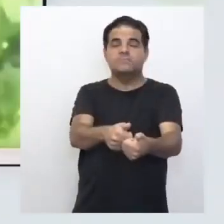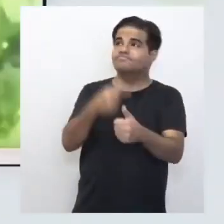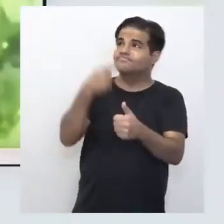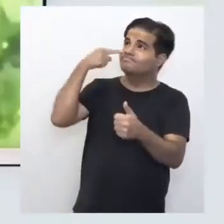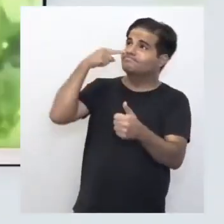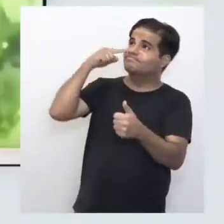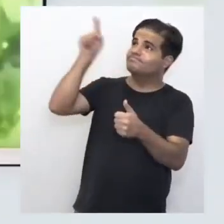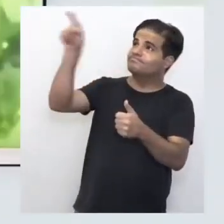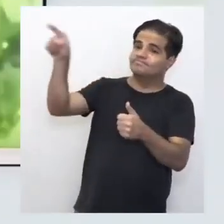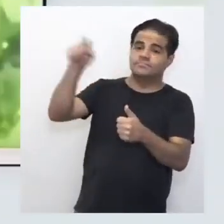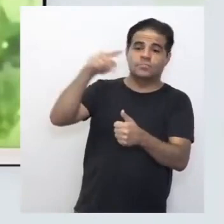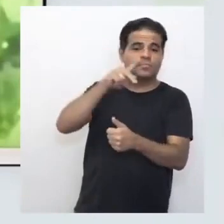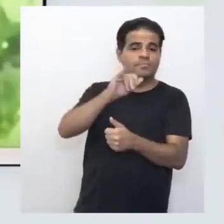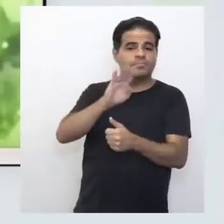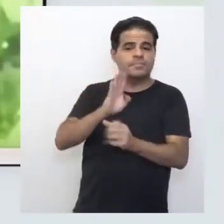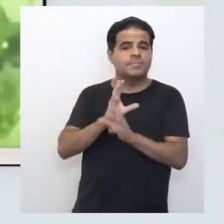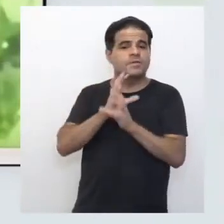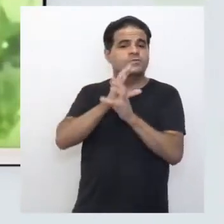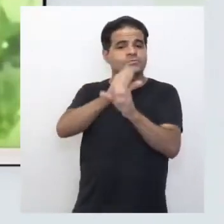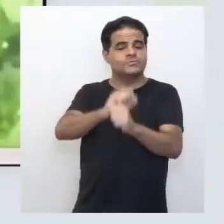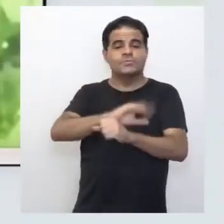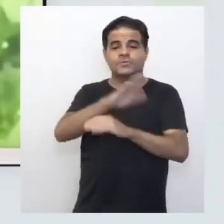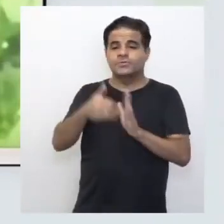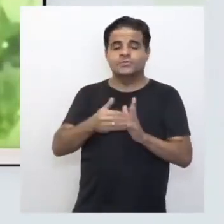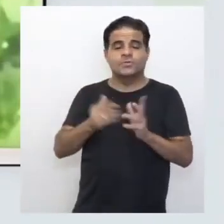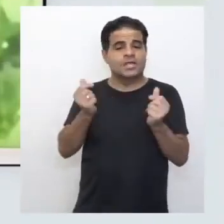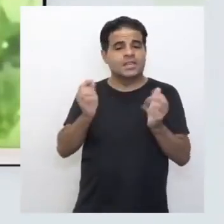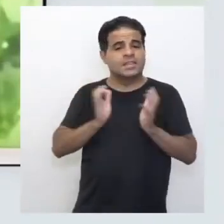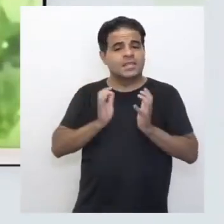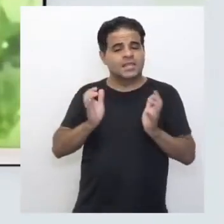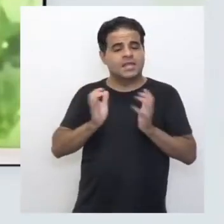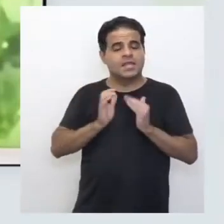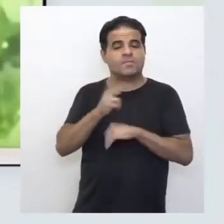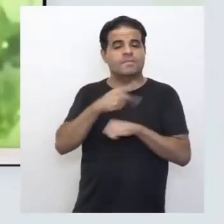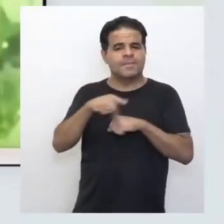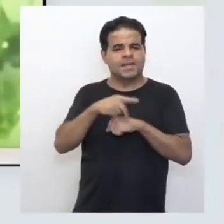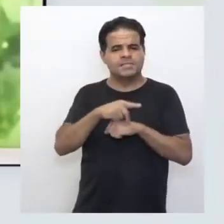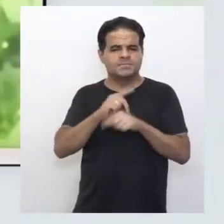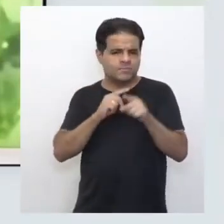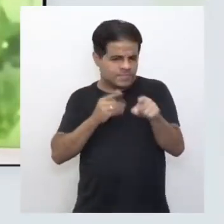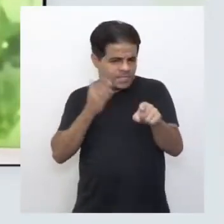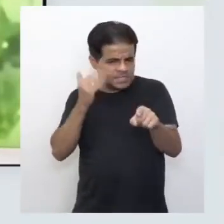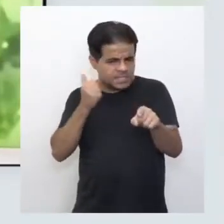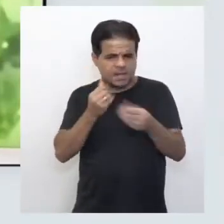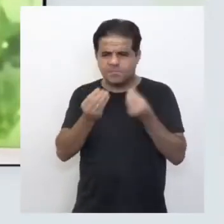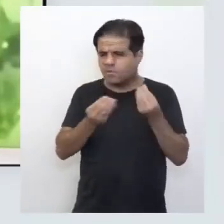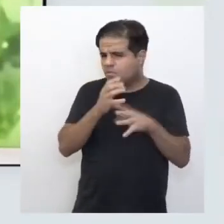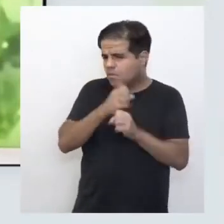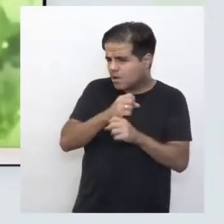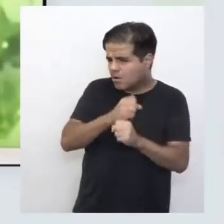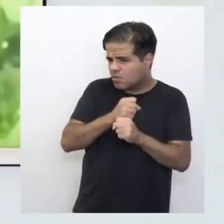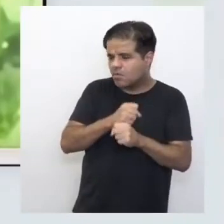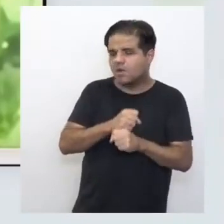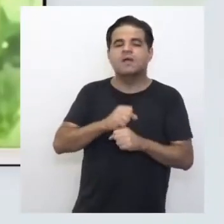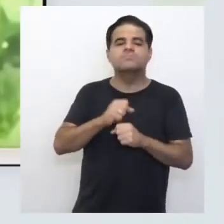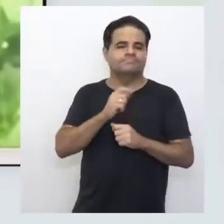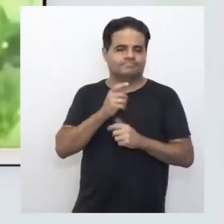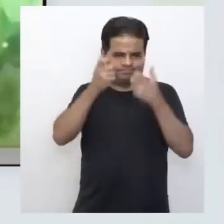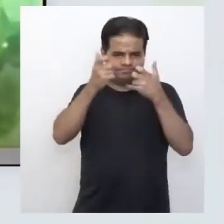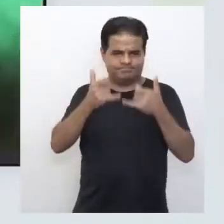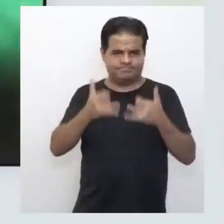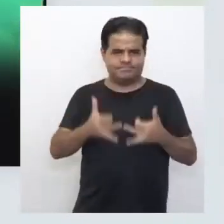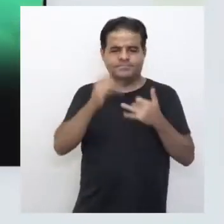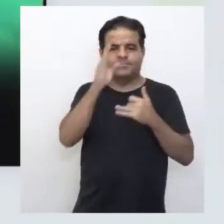o PIB é a soma de todas as riquezas que são produzidas no país. Mas você sabe como ele é calculado? O Repórter Brasil